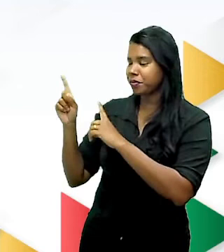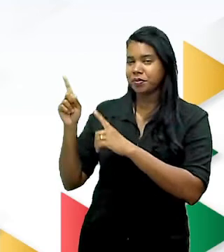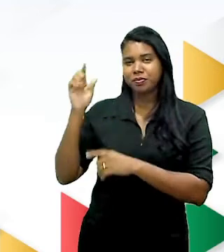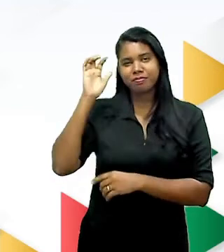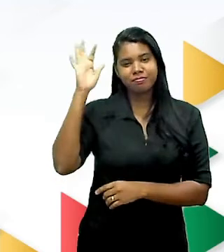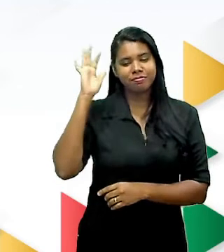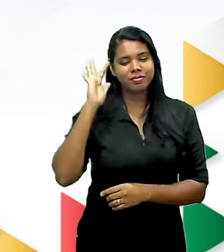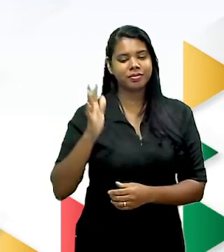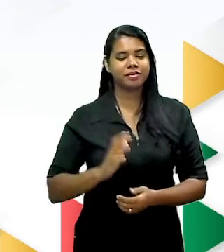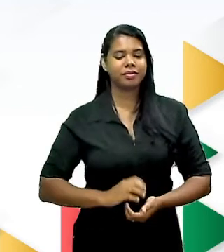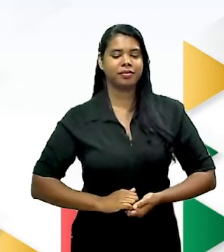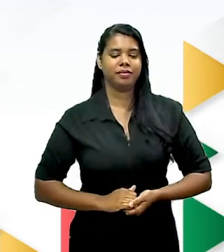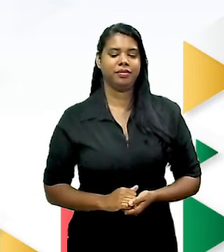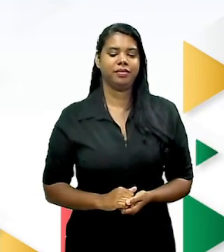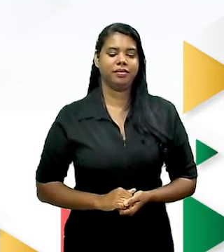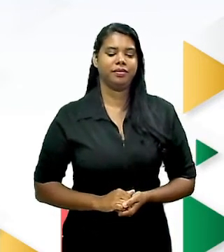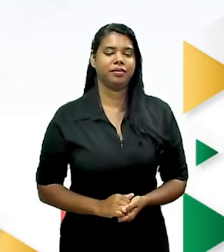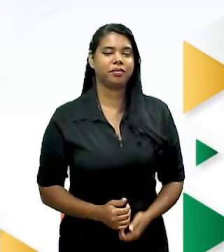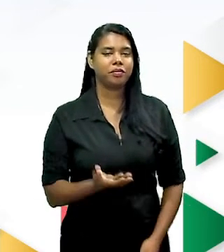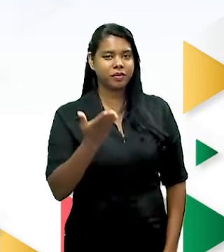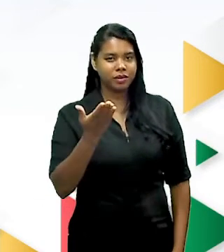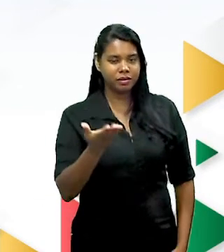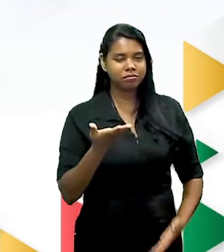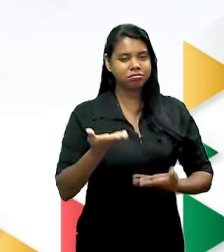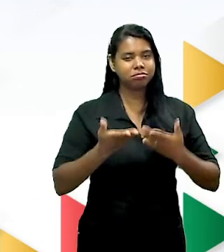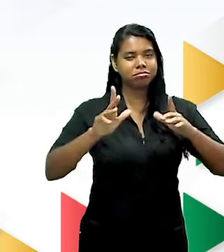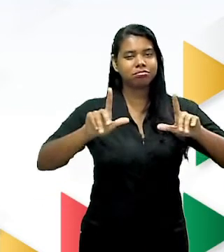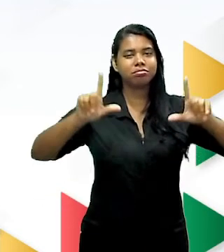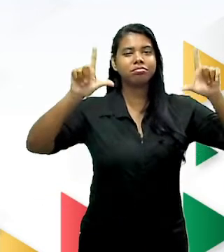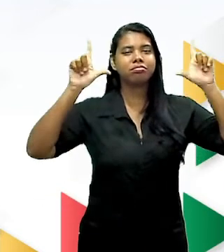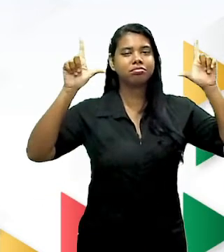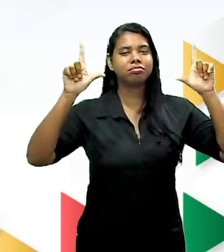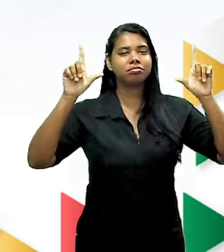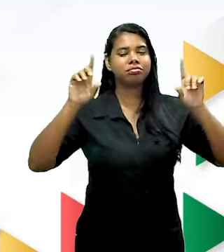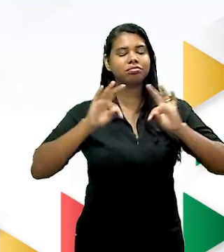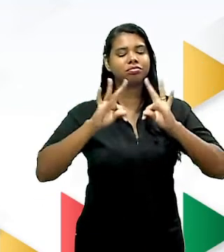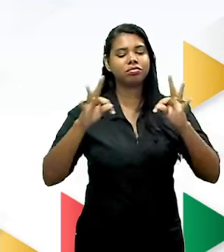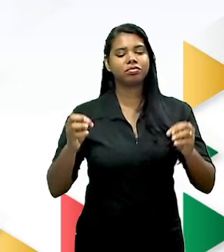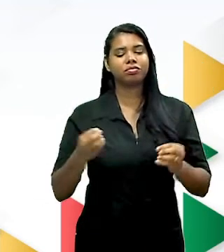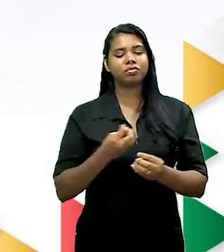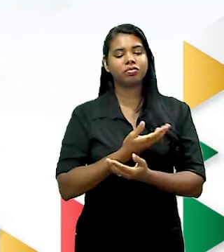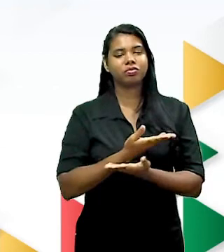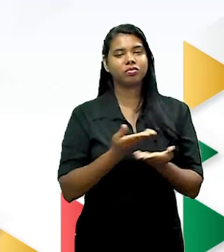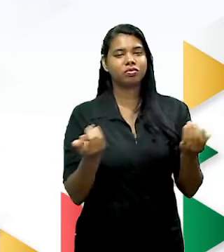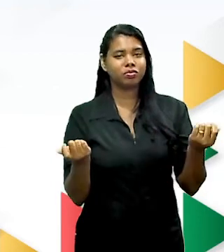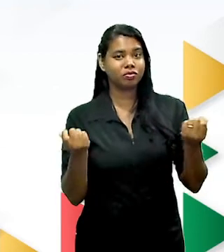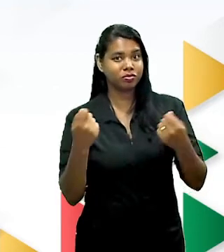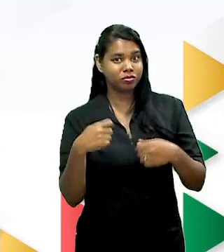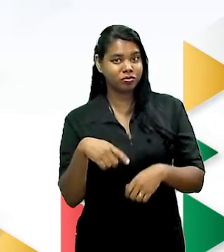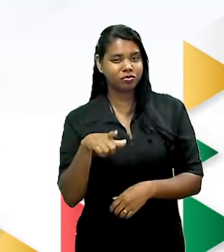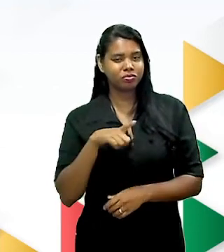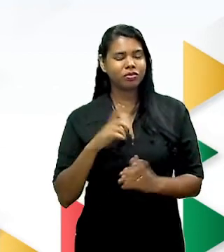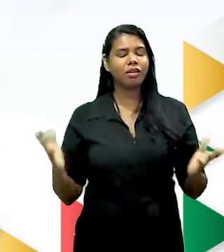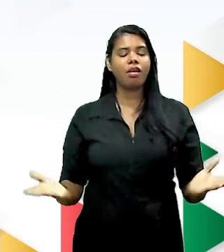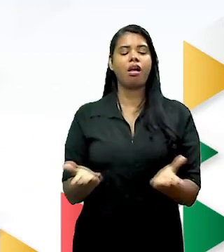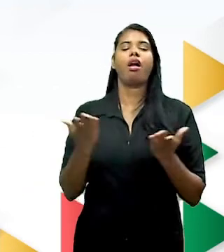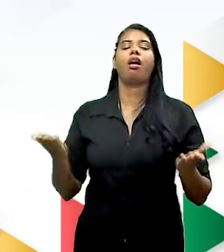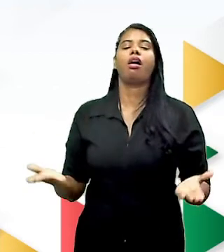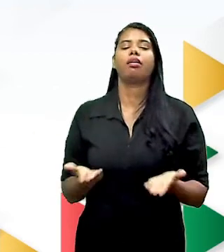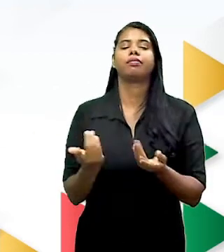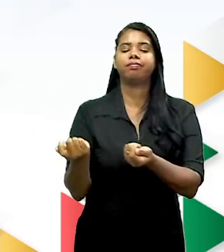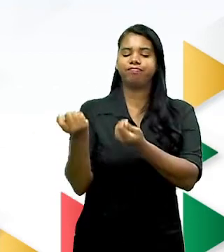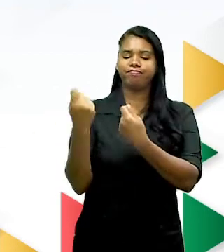reflexão, ao qual você pode acompanhar em tela. Todos nós possuímos algo que nos motiva e que